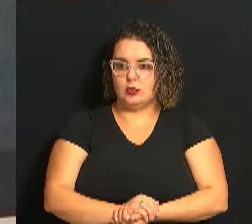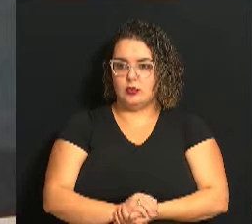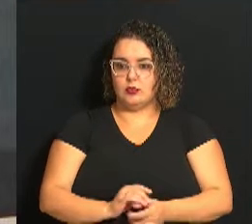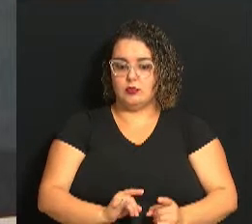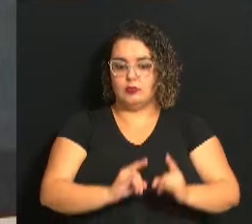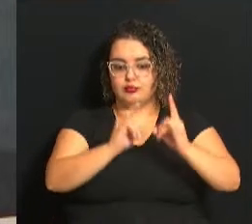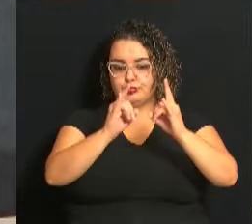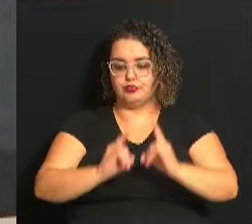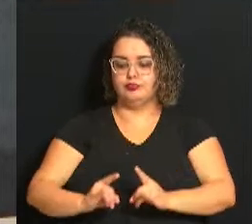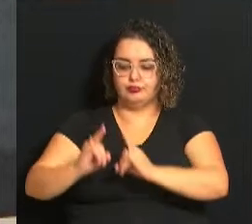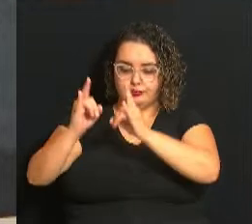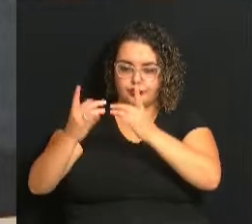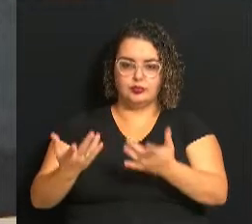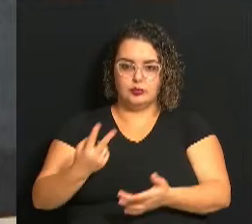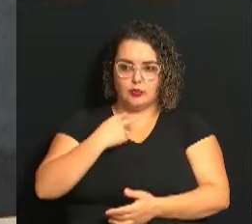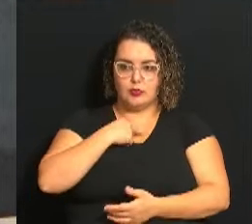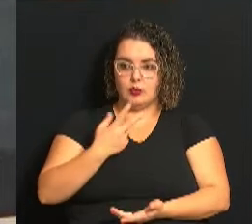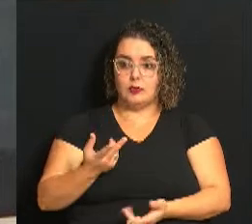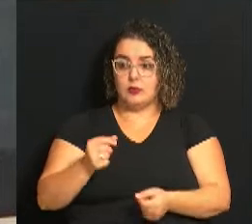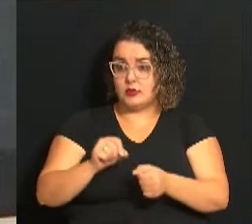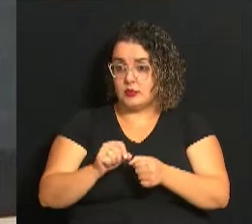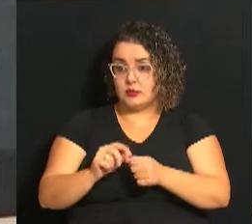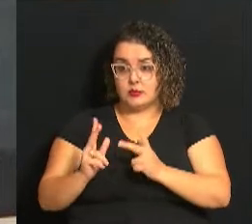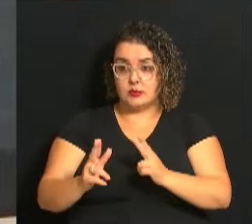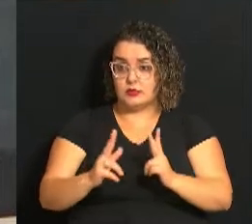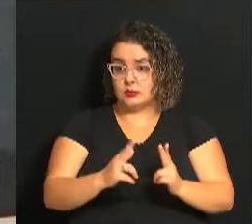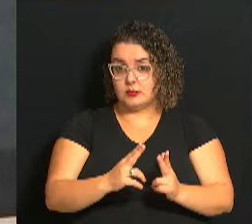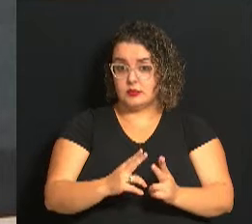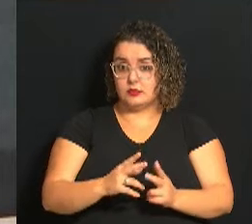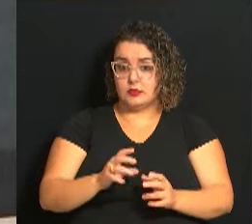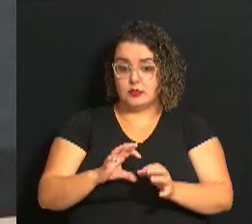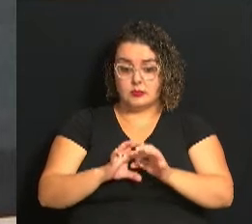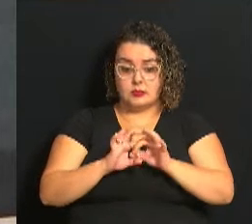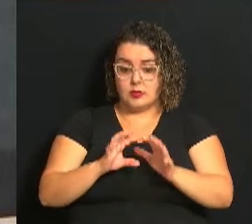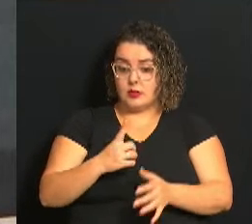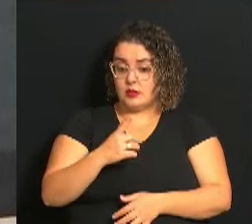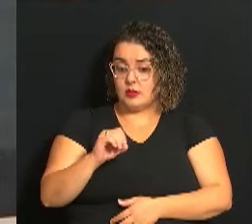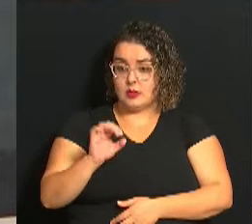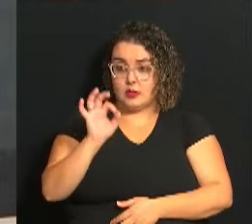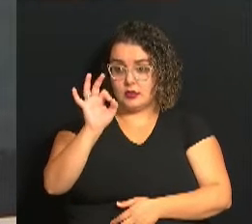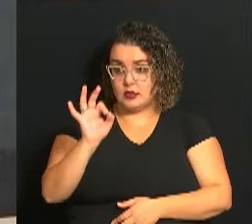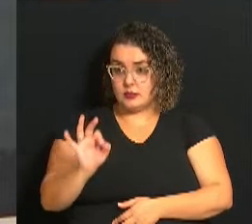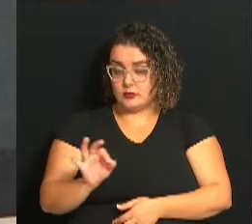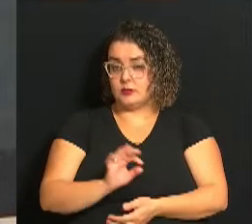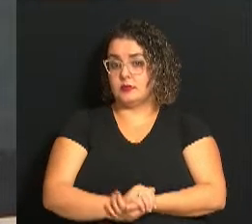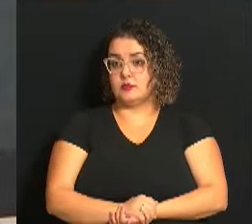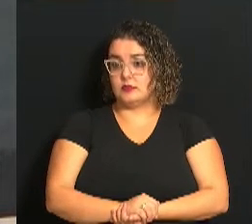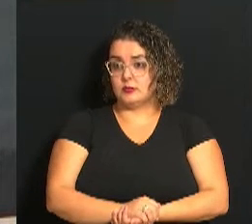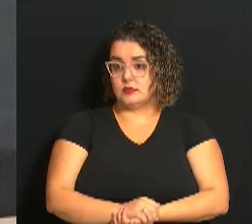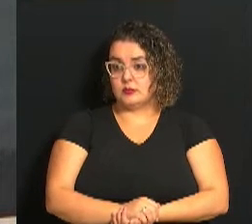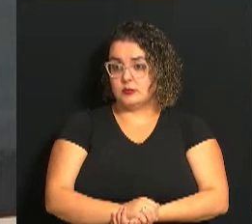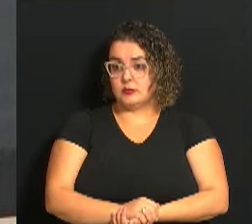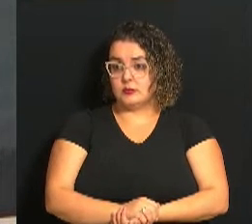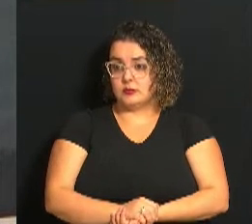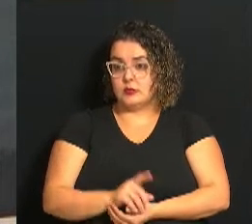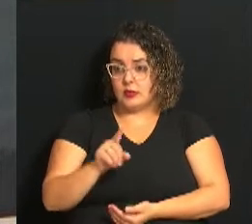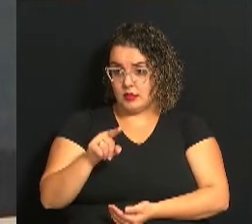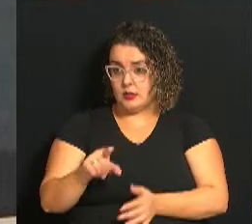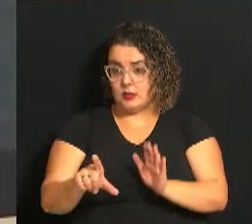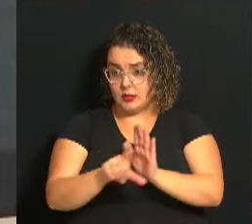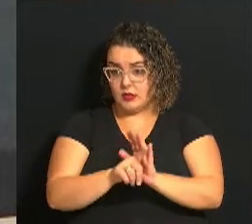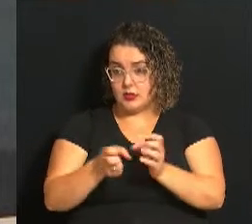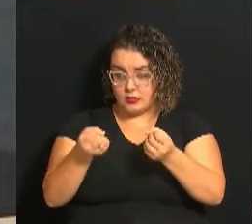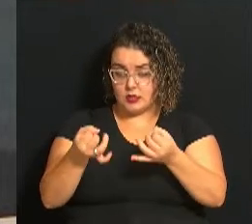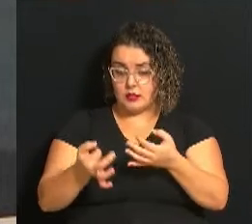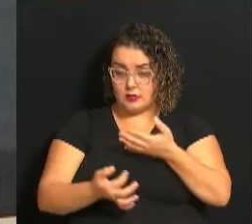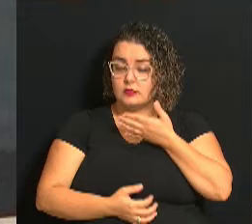posso fazer as mesmas coisas, mas eu posso deixar só 10%. É assim que rege, é assim que fala a lei. Então, acho que